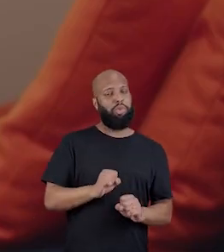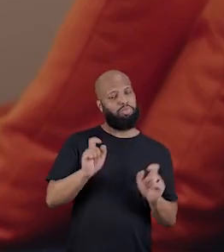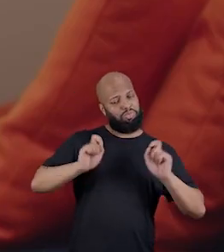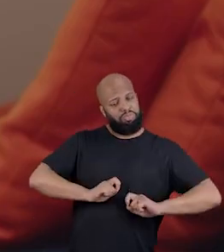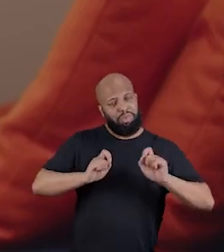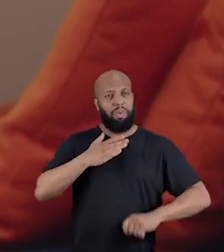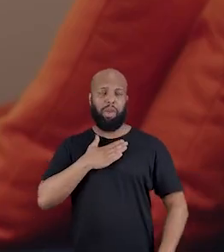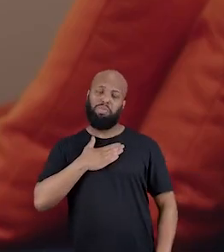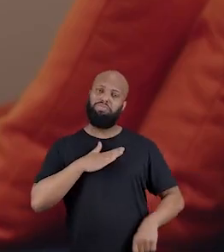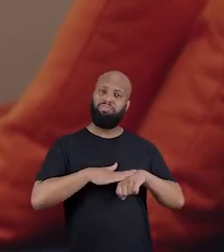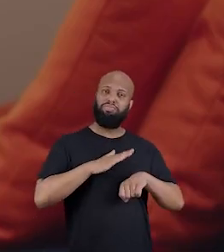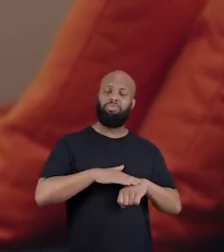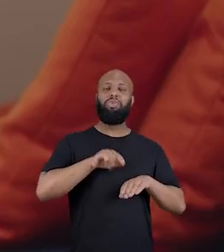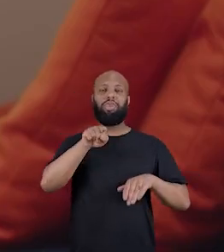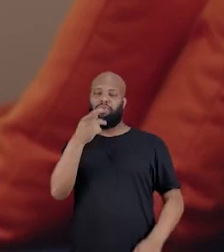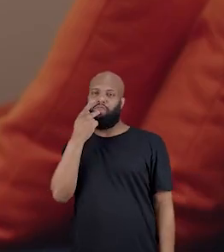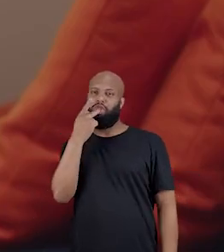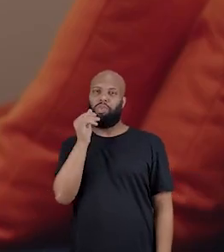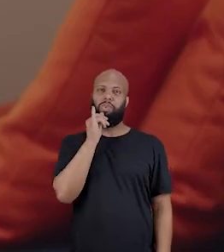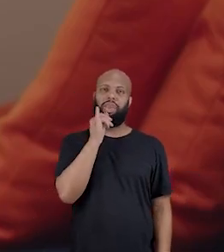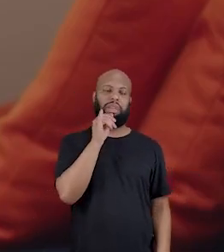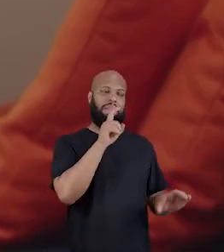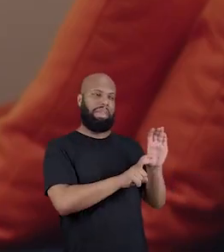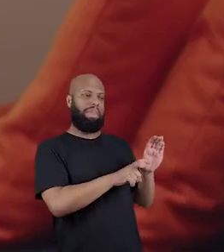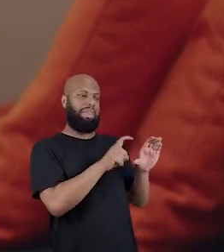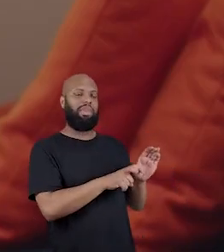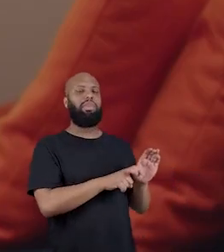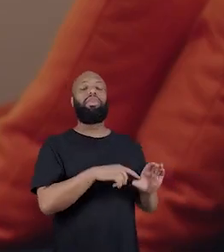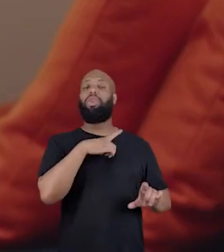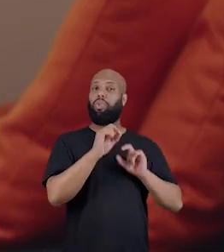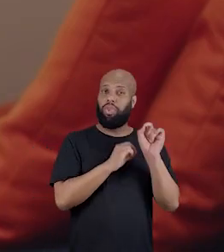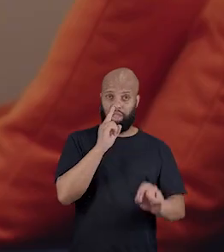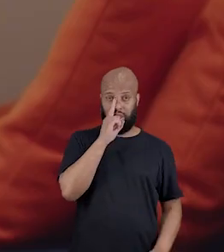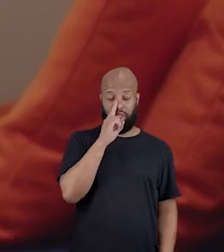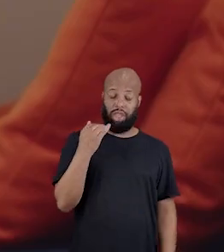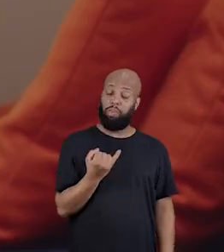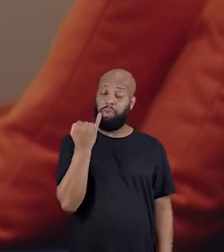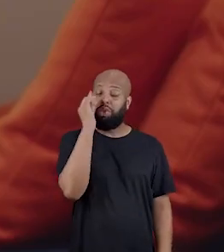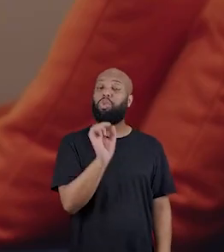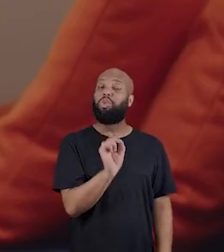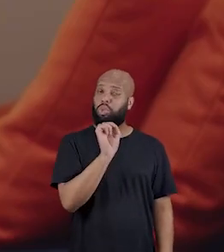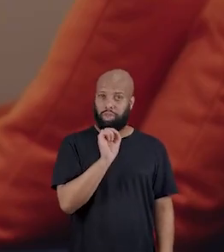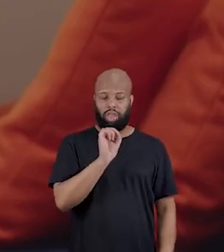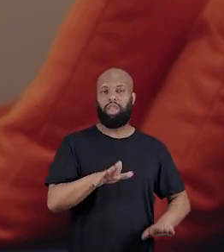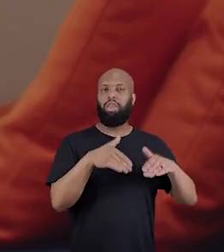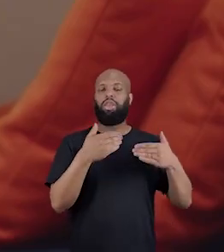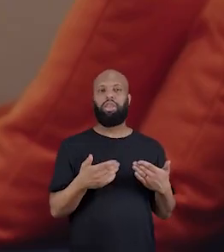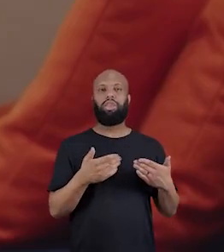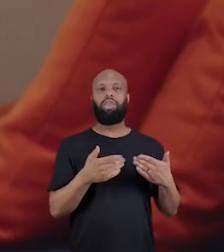exercer o meu potencial. Então, assim, você falou, por exemplo, sobre teto baixo. Aqui a gente tem um risco muito importante